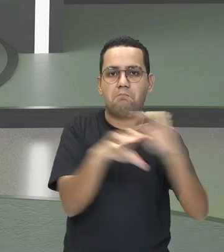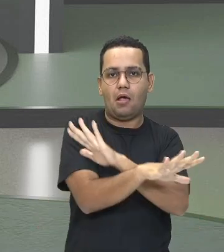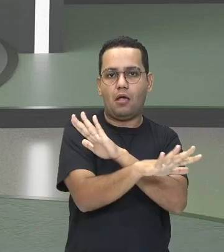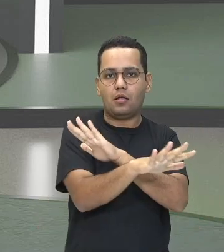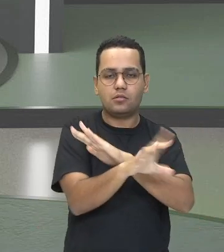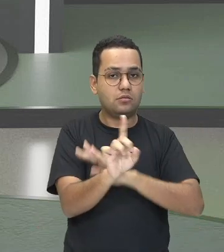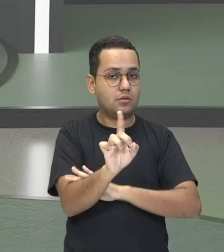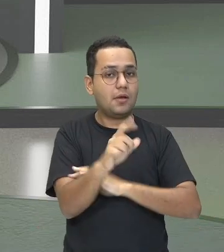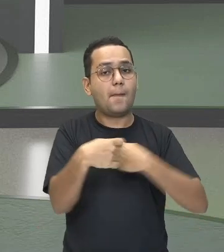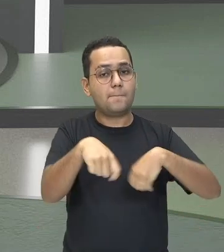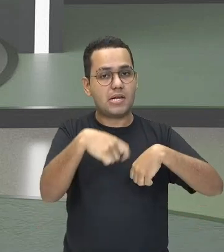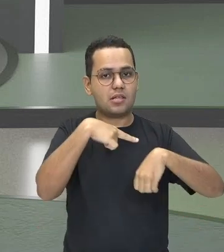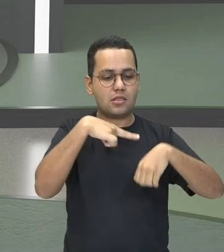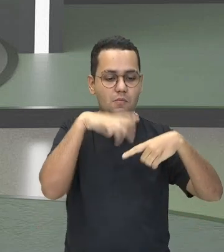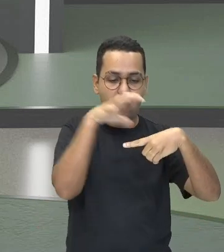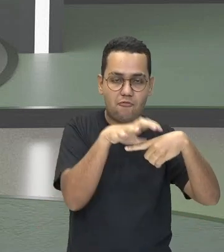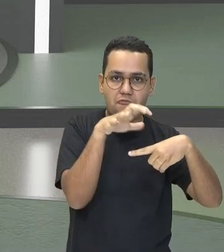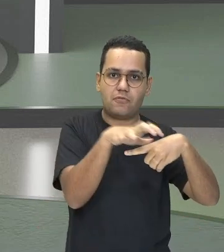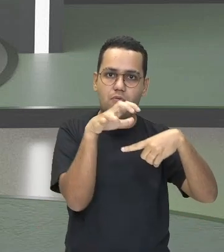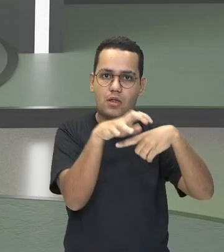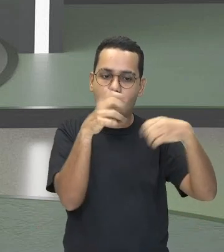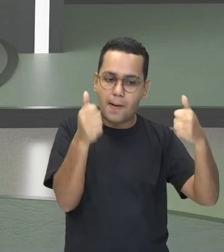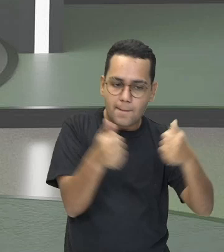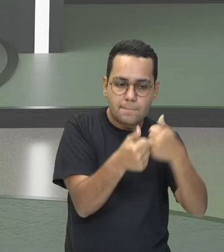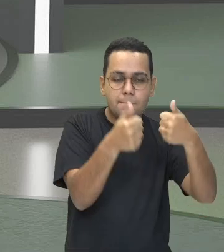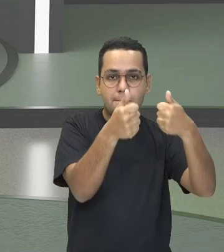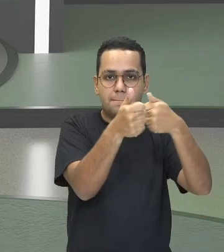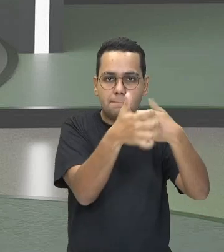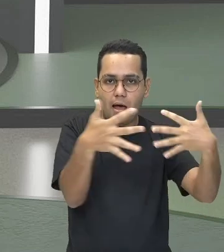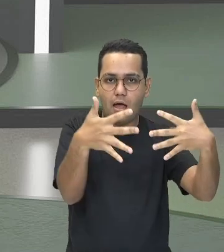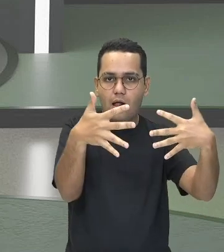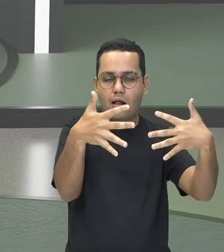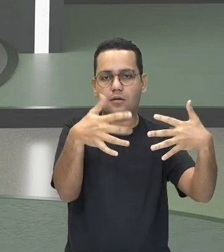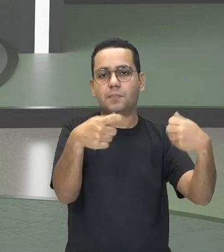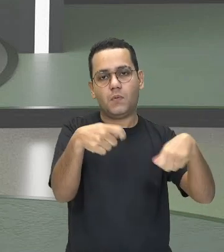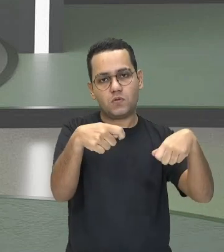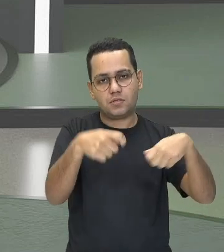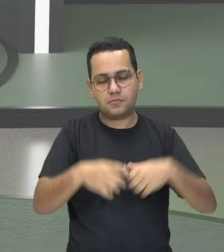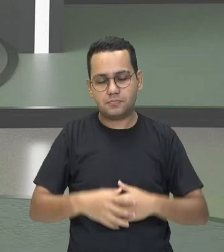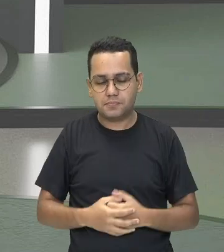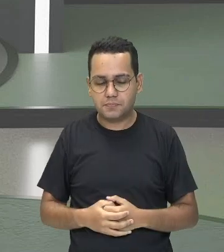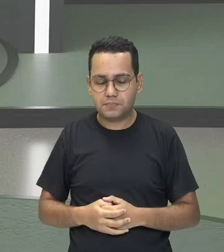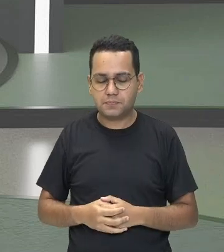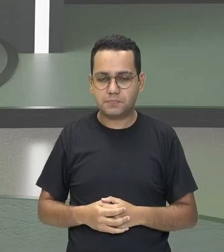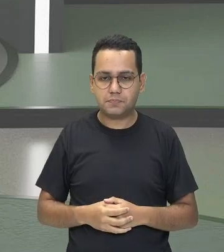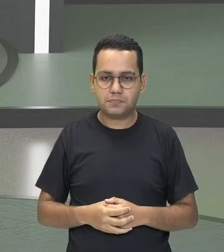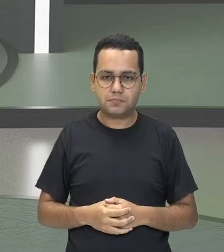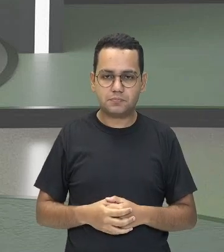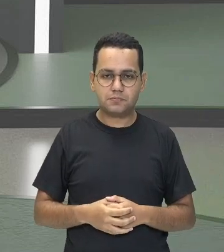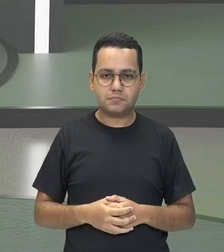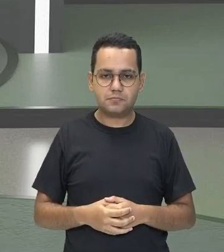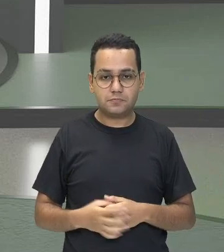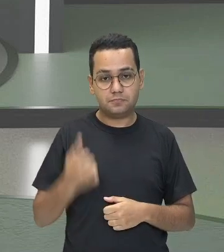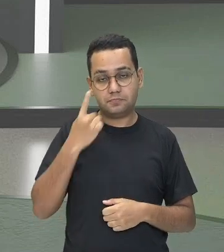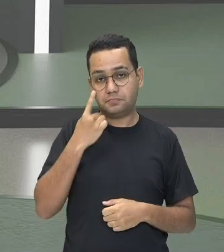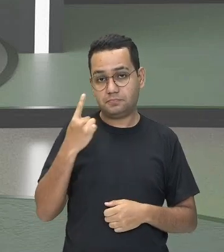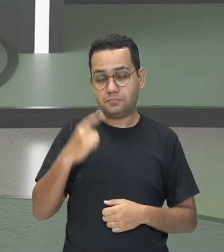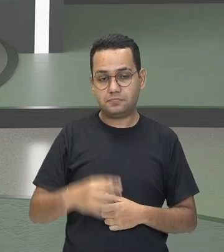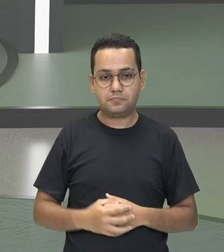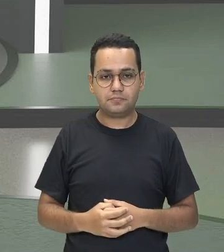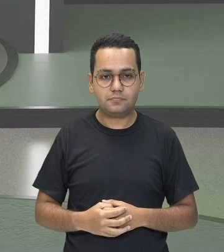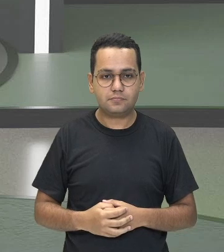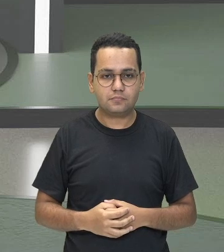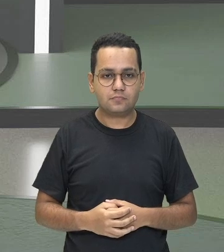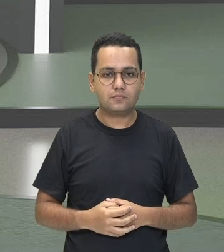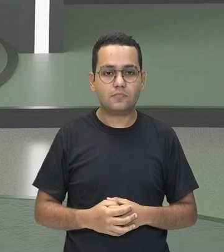precisam ter uma energia necessária para que essa reação ocorra então note aqui o que nós temos ó para que as colisões